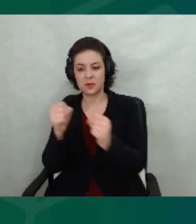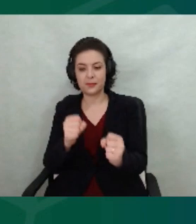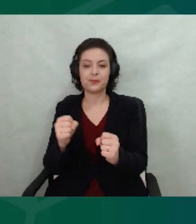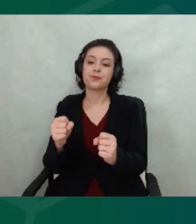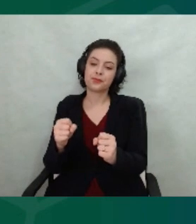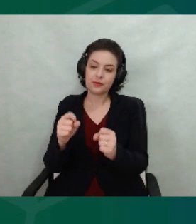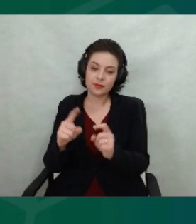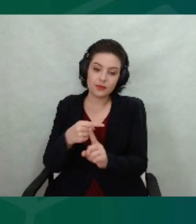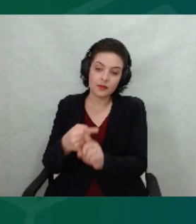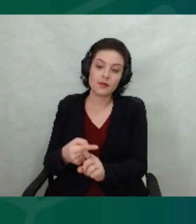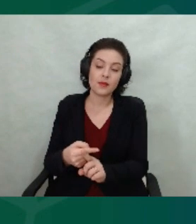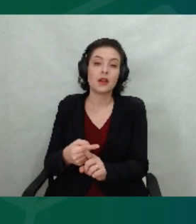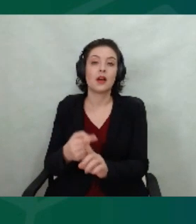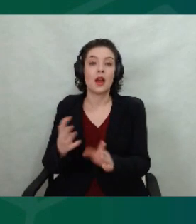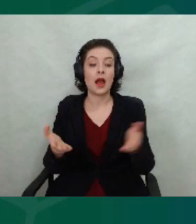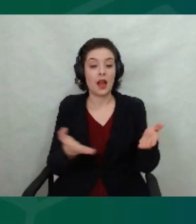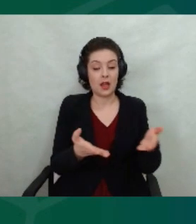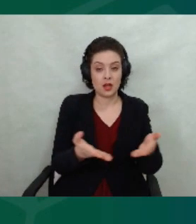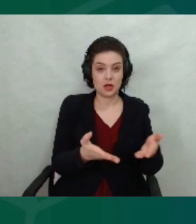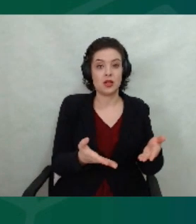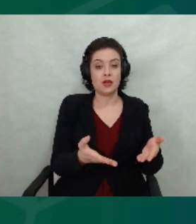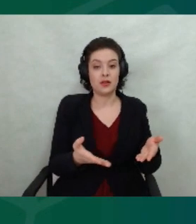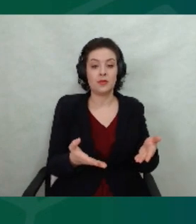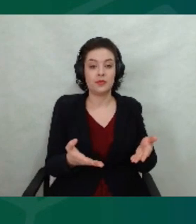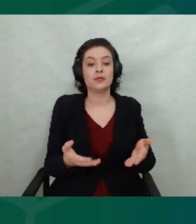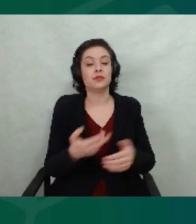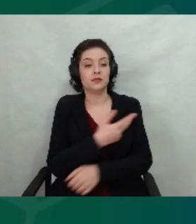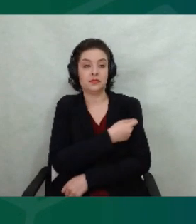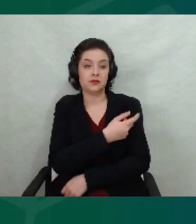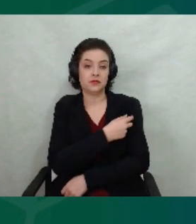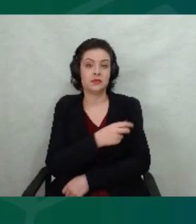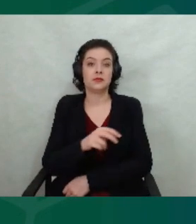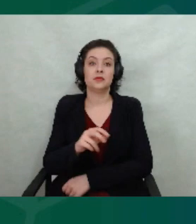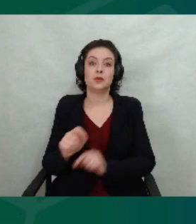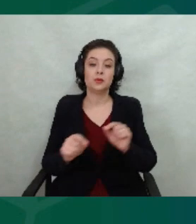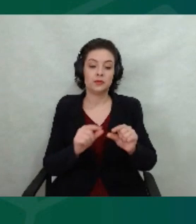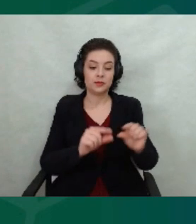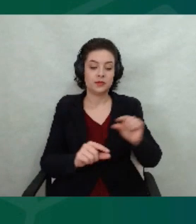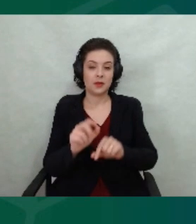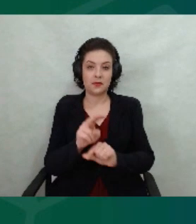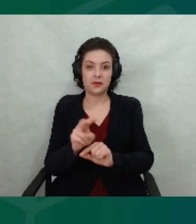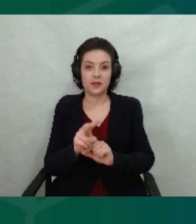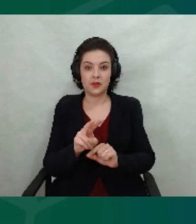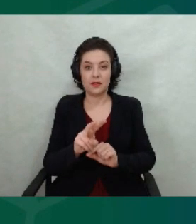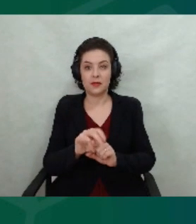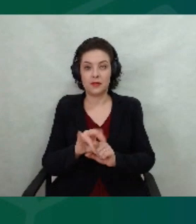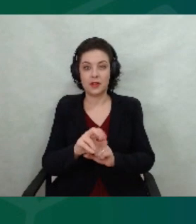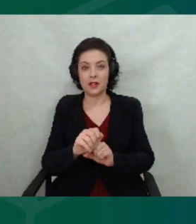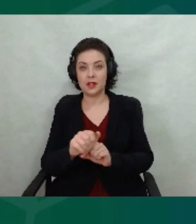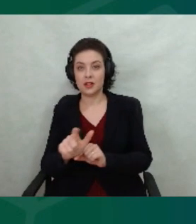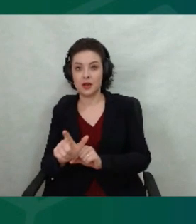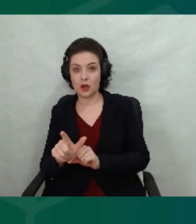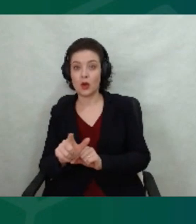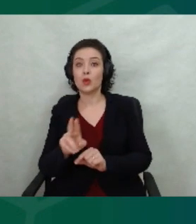agora vacinas baseadas em vetores virais. Então, você usa um vetor viral,